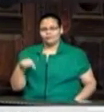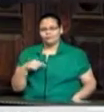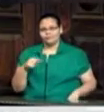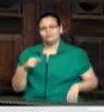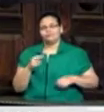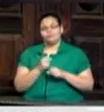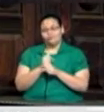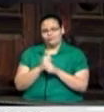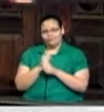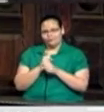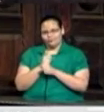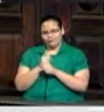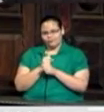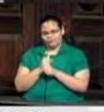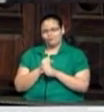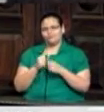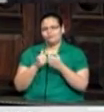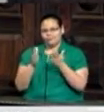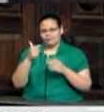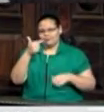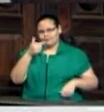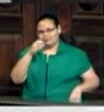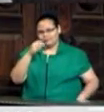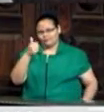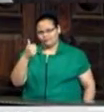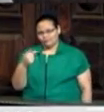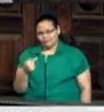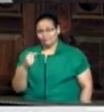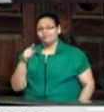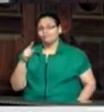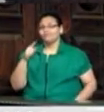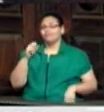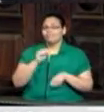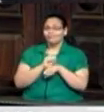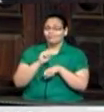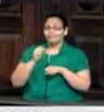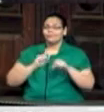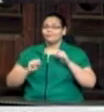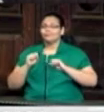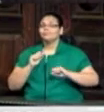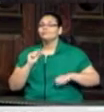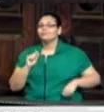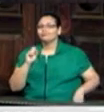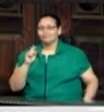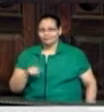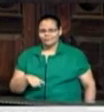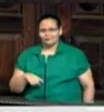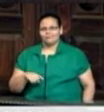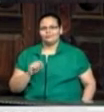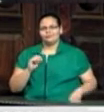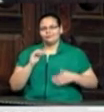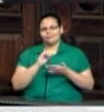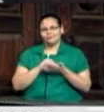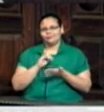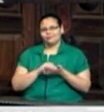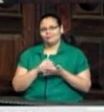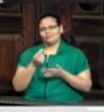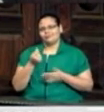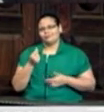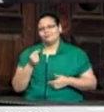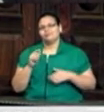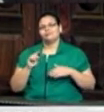entrar em 2017 com uma perspectiva de um buraco que atinge